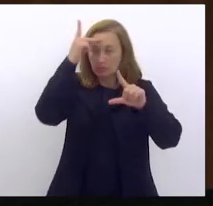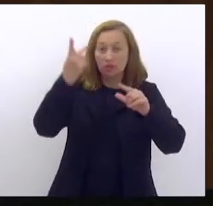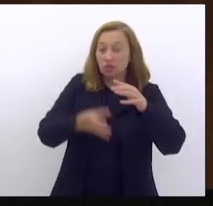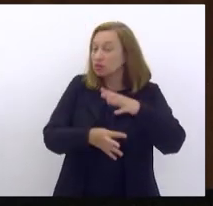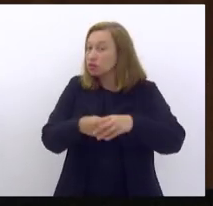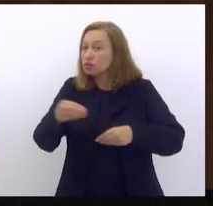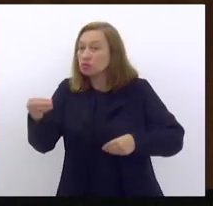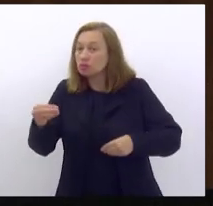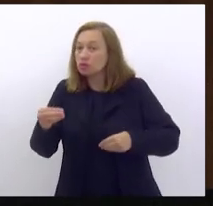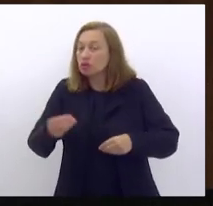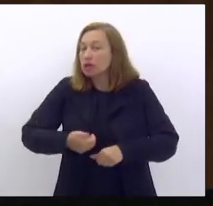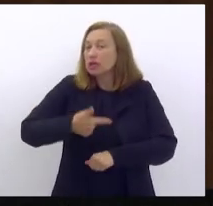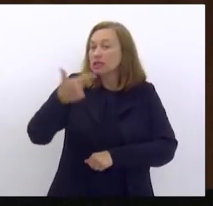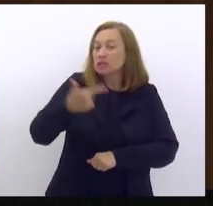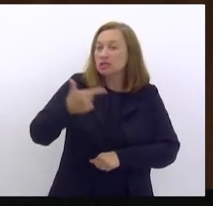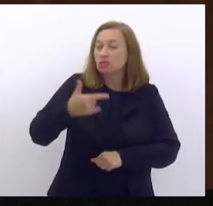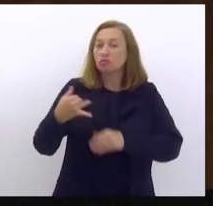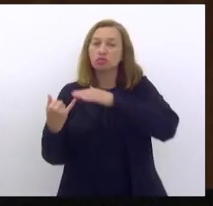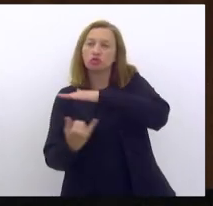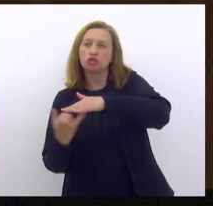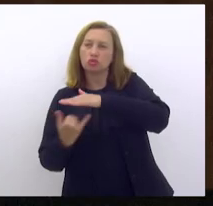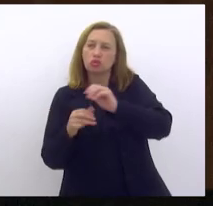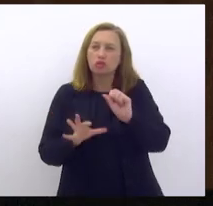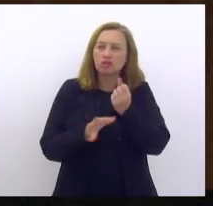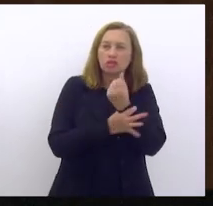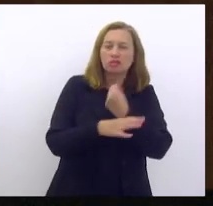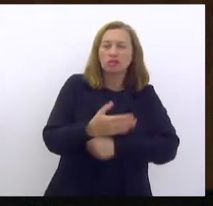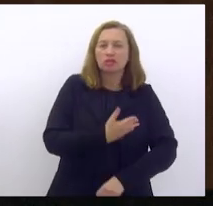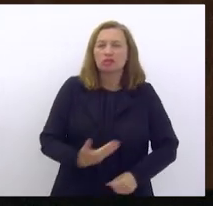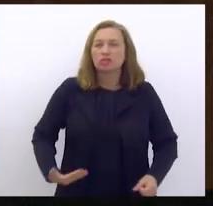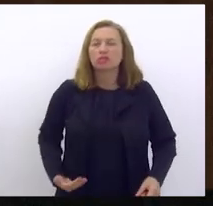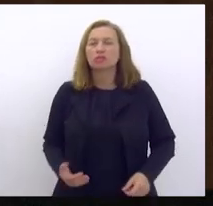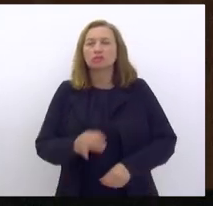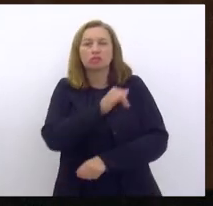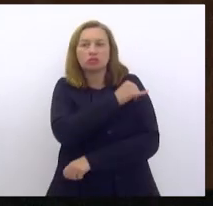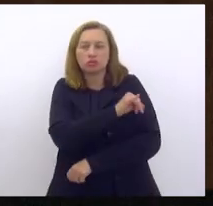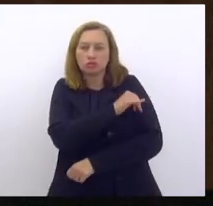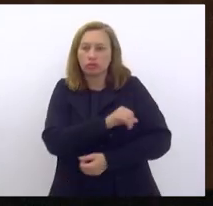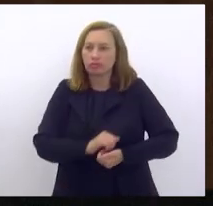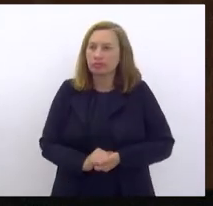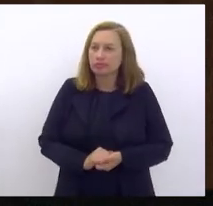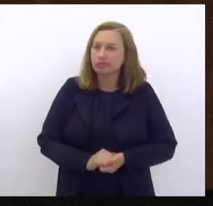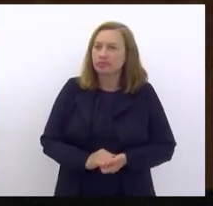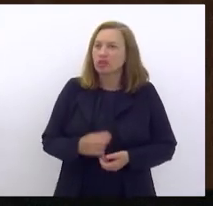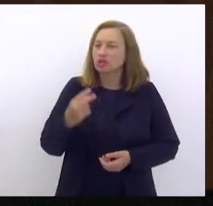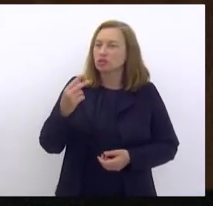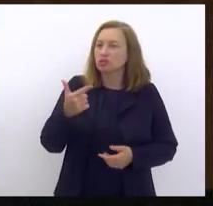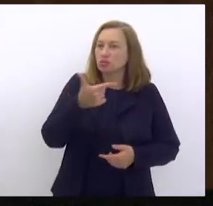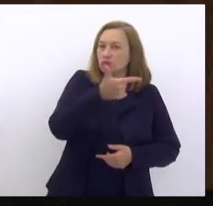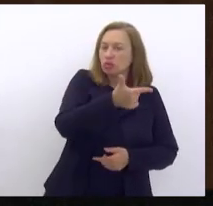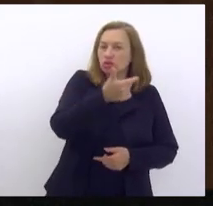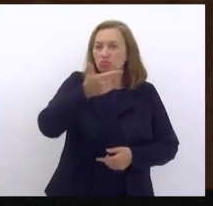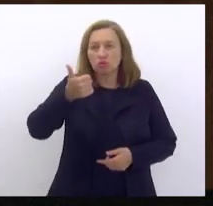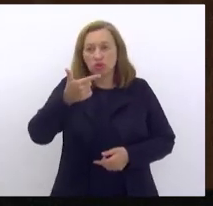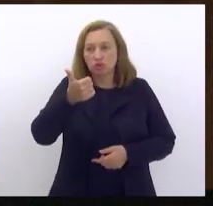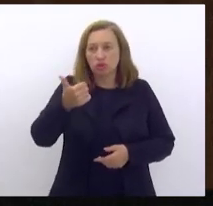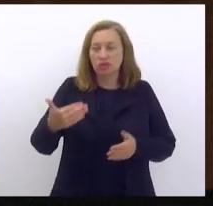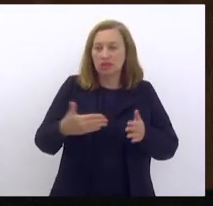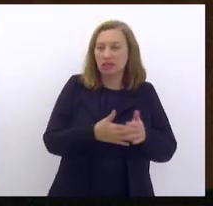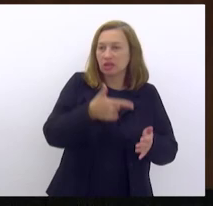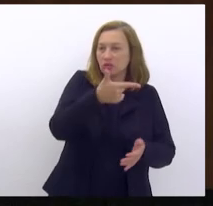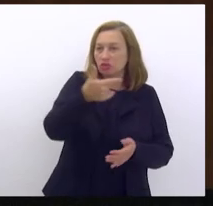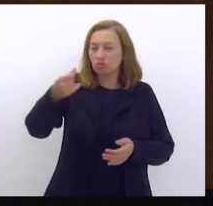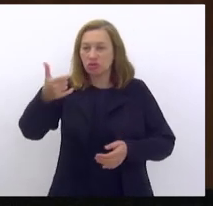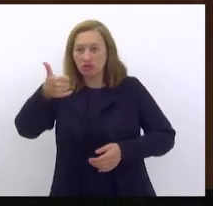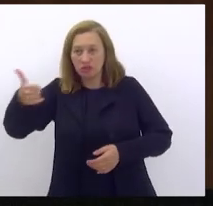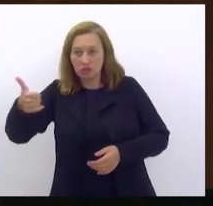desaparecidos. E, segundo o Instituto de Segurança Pública do Rio de Janeiro, entre 2012 e 2021, foram mais